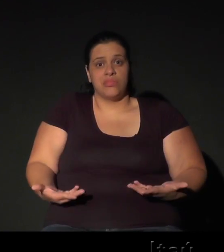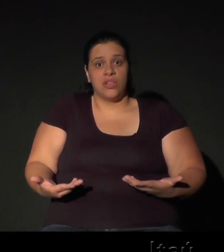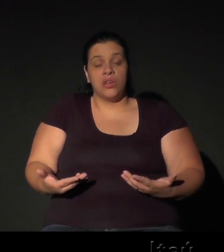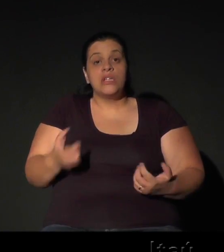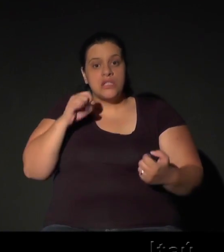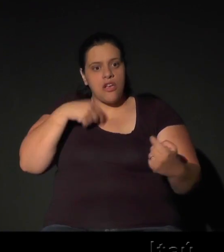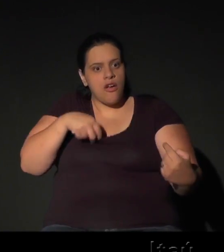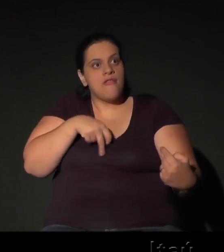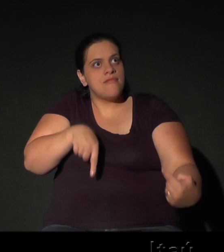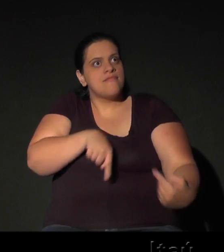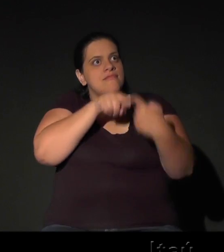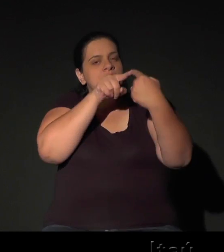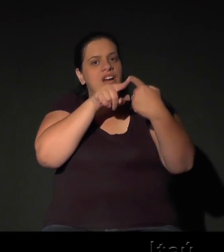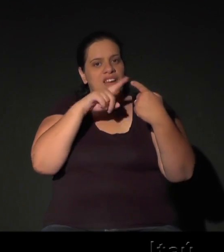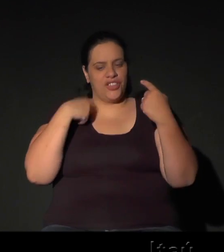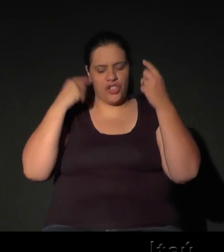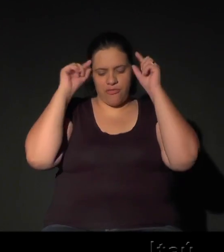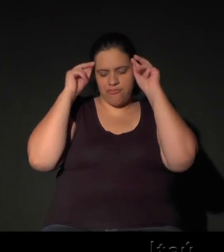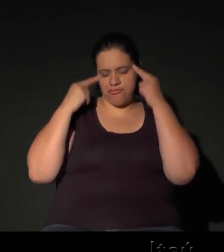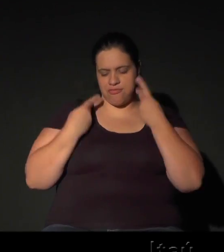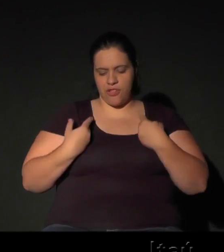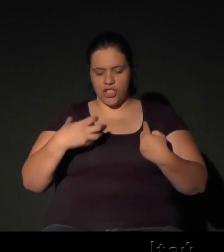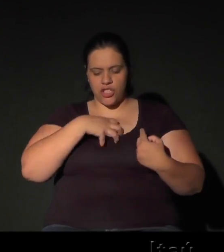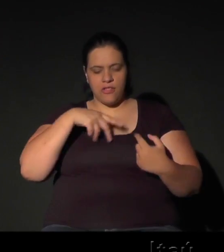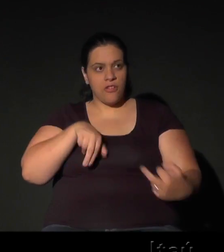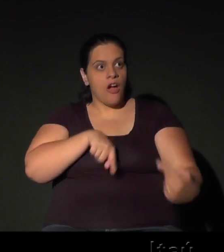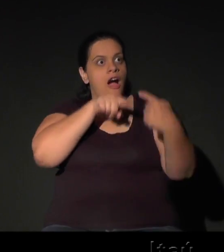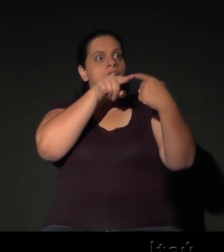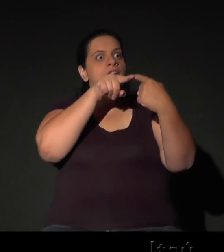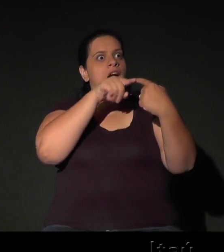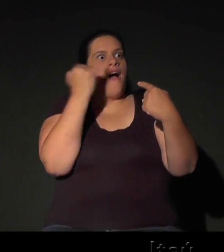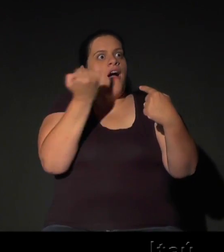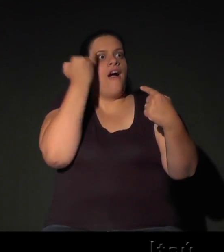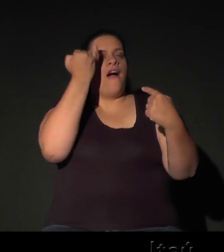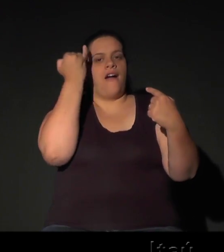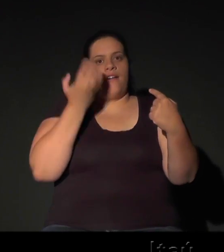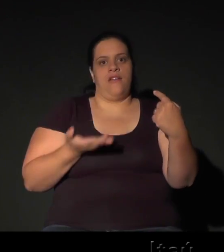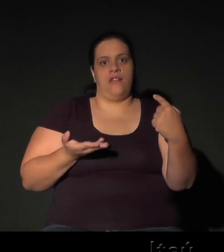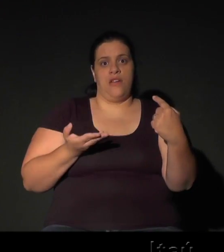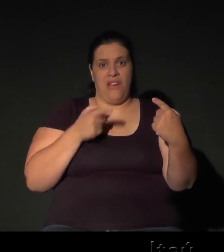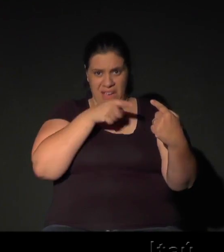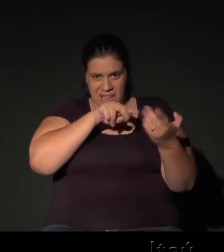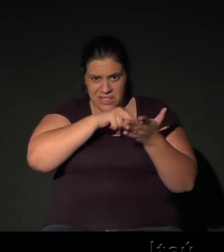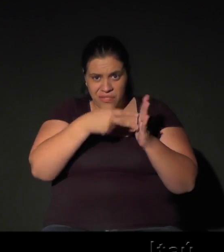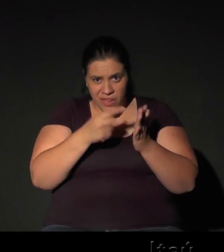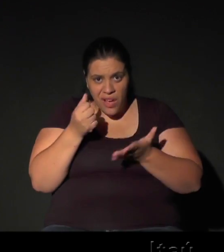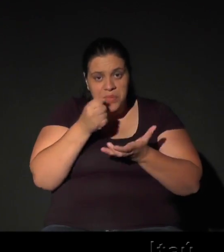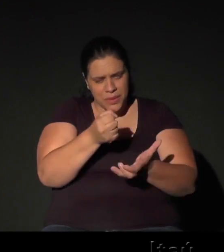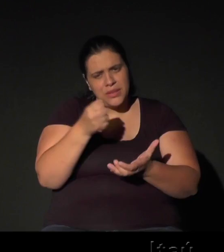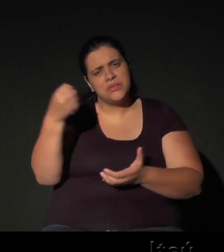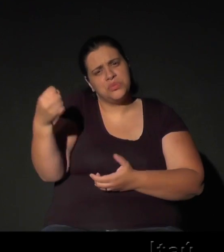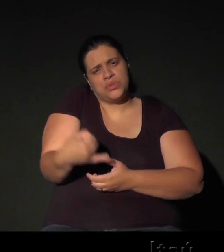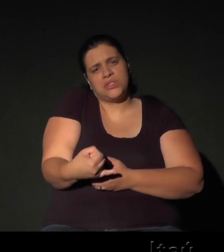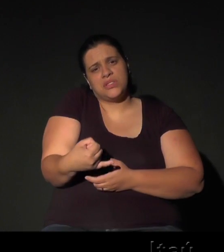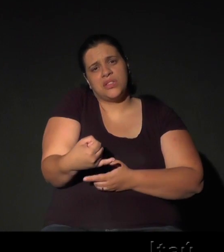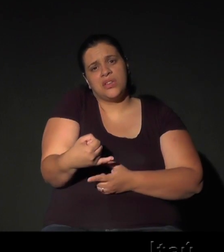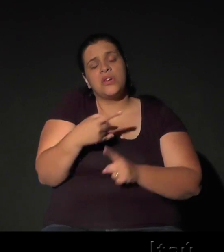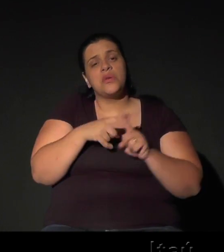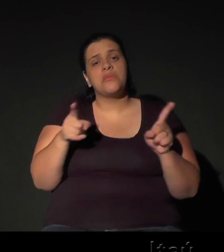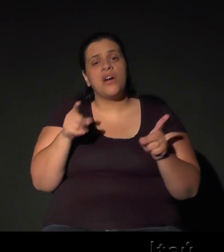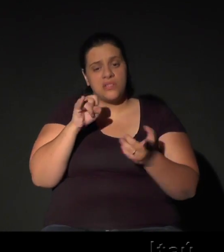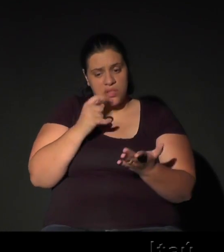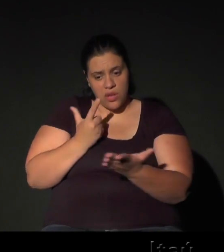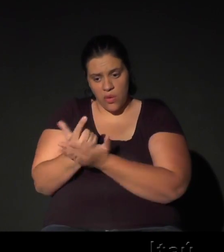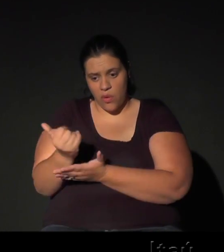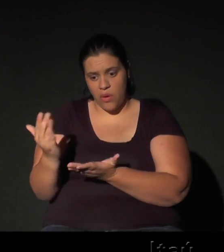se enxerga uma pessoa como você com cabelo como seu Aquilo é importantíssimo para você é o capitalismo é mas quando você